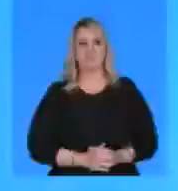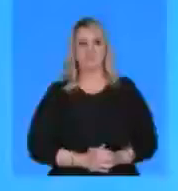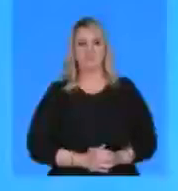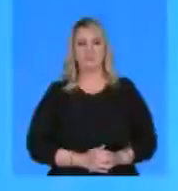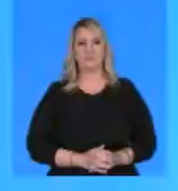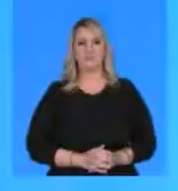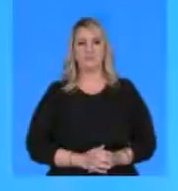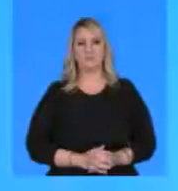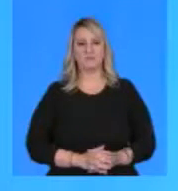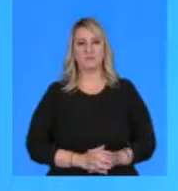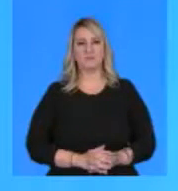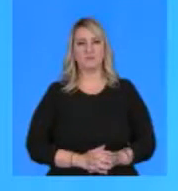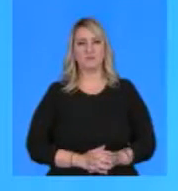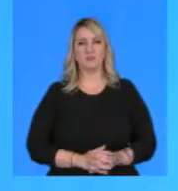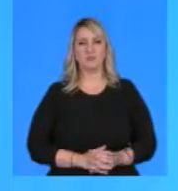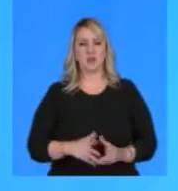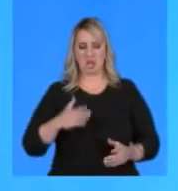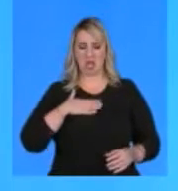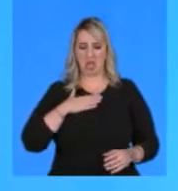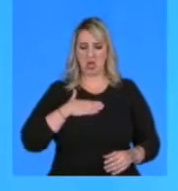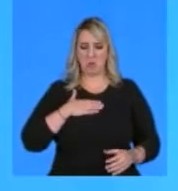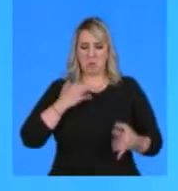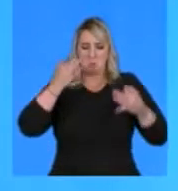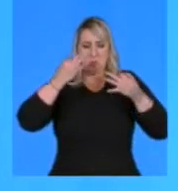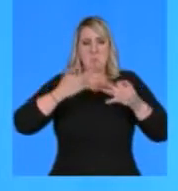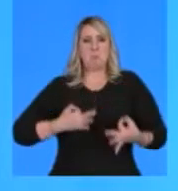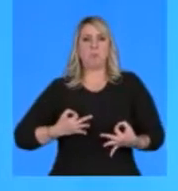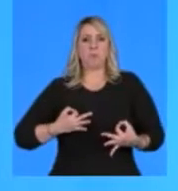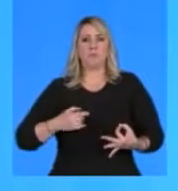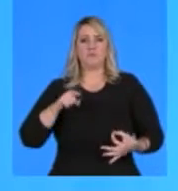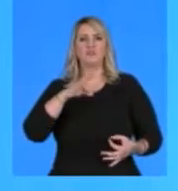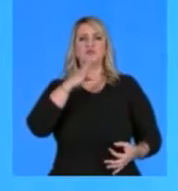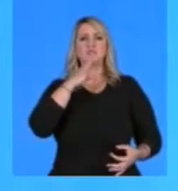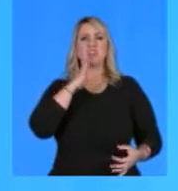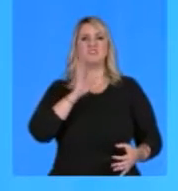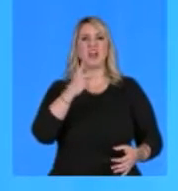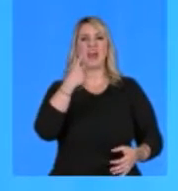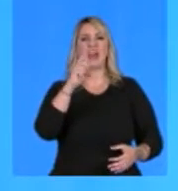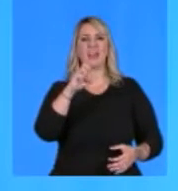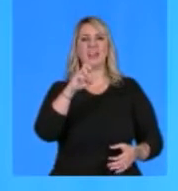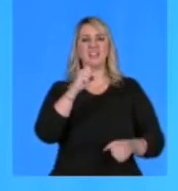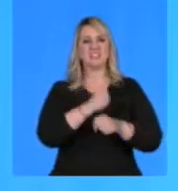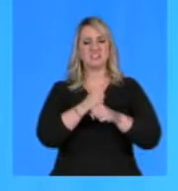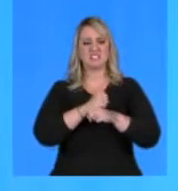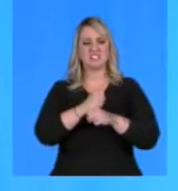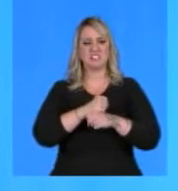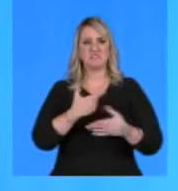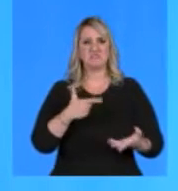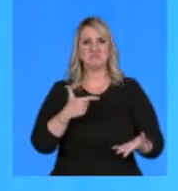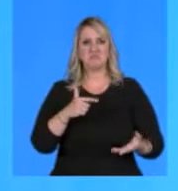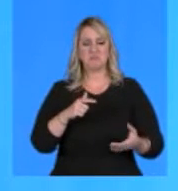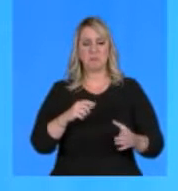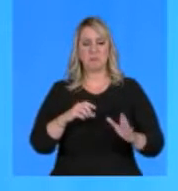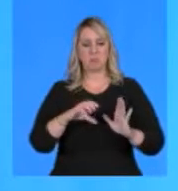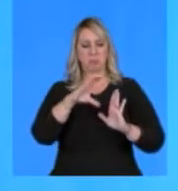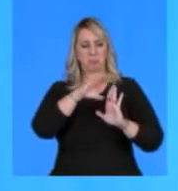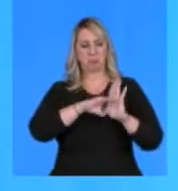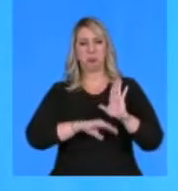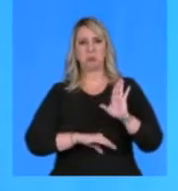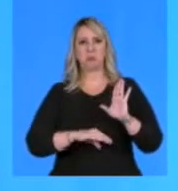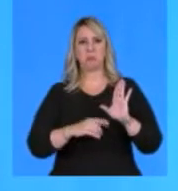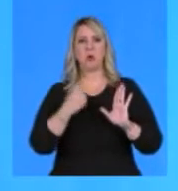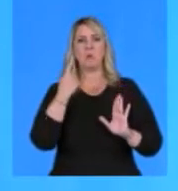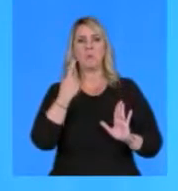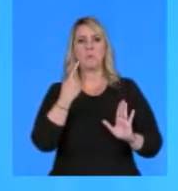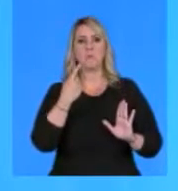em dia com a moral de um homem de bem que você conhece há 15 anos e que não tem no seu currículo com